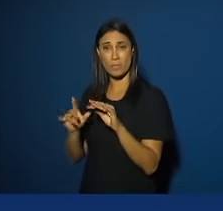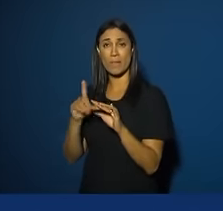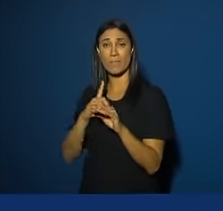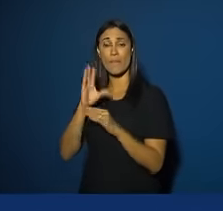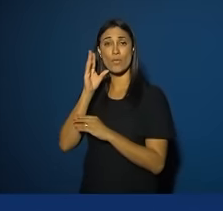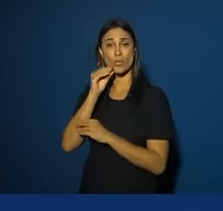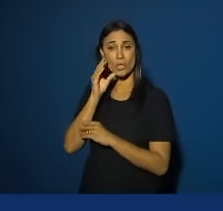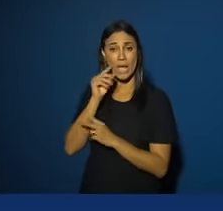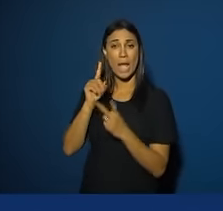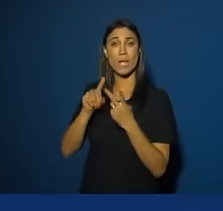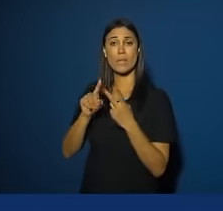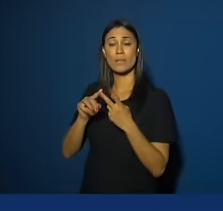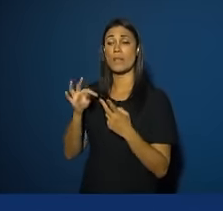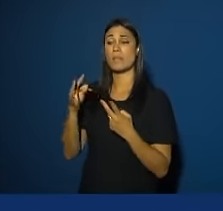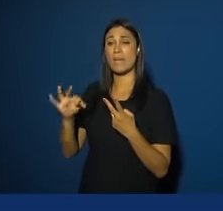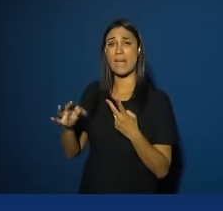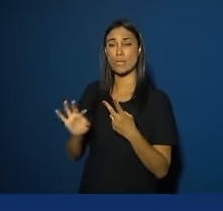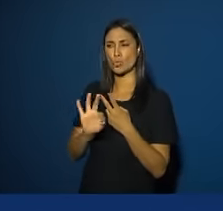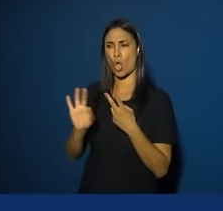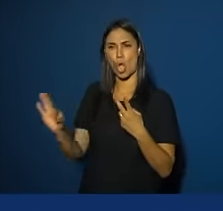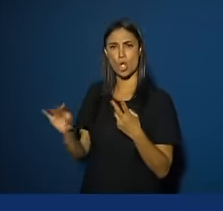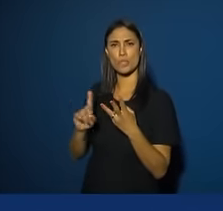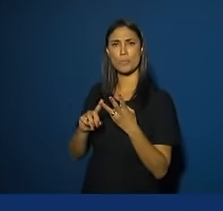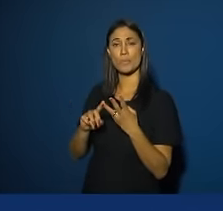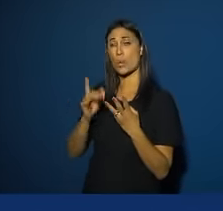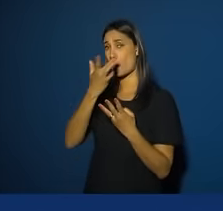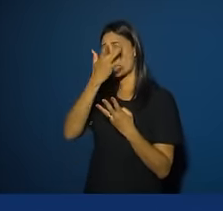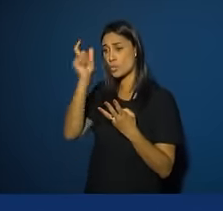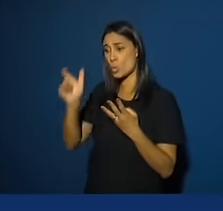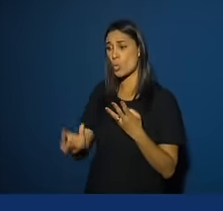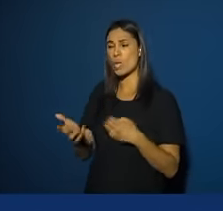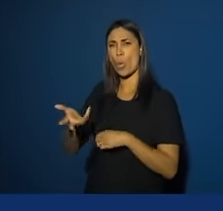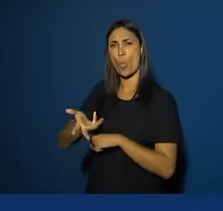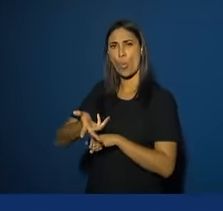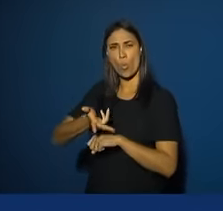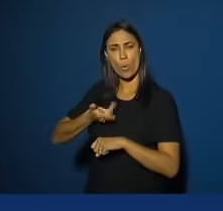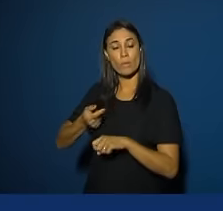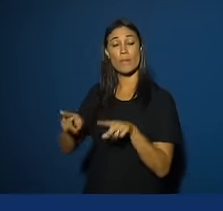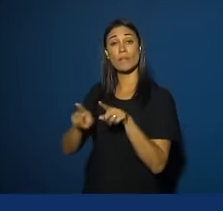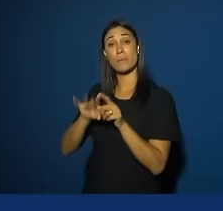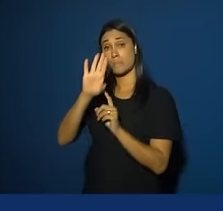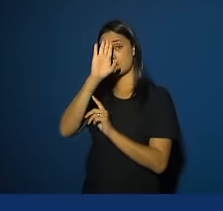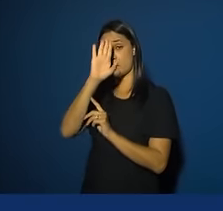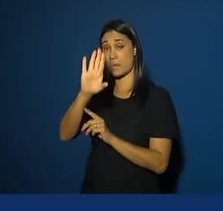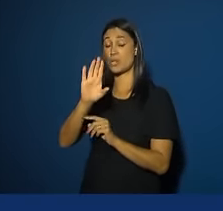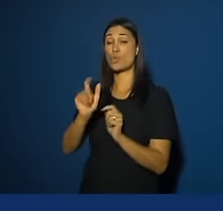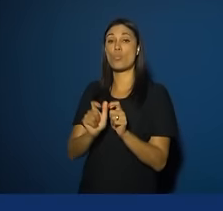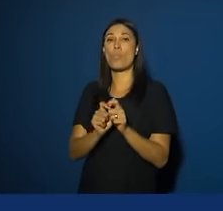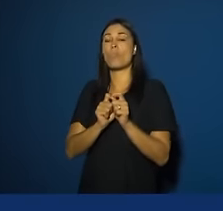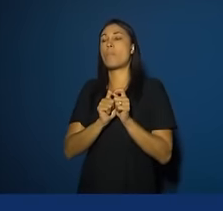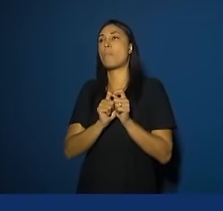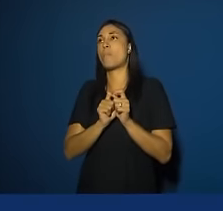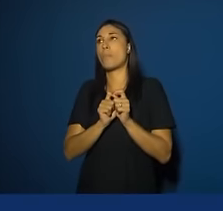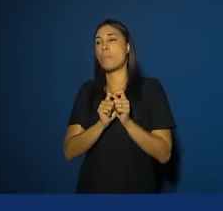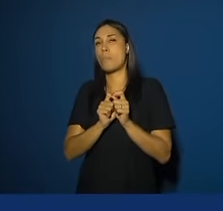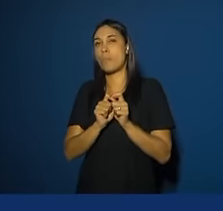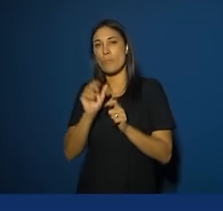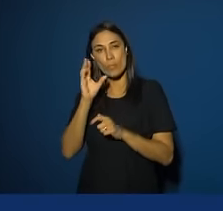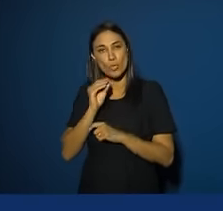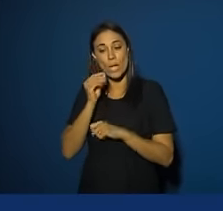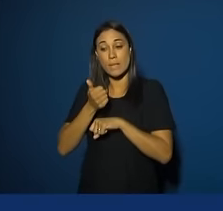funcionários com técnicos sofisticados com gente qualificada e principalmente com muita gente com amor à camisa